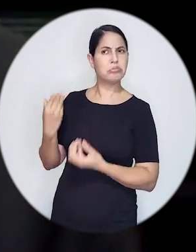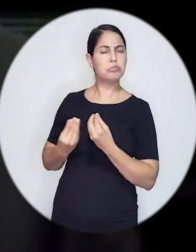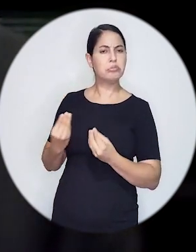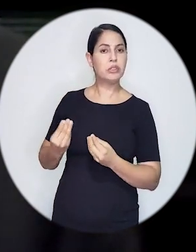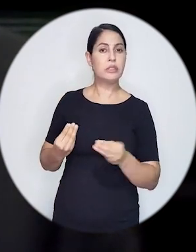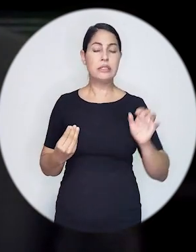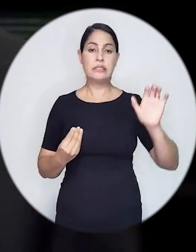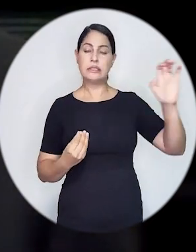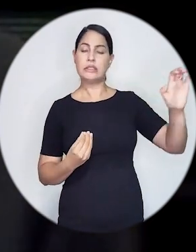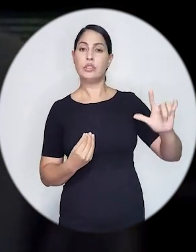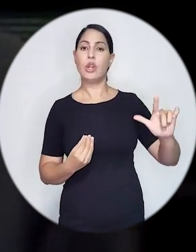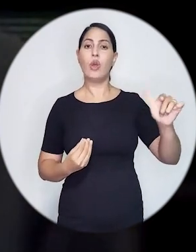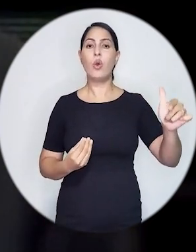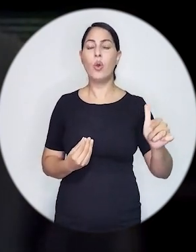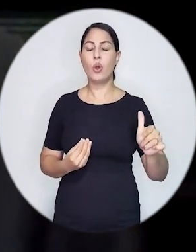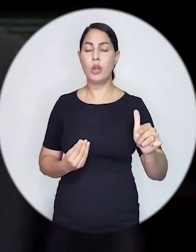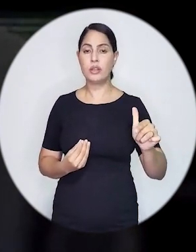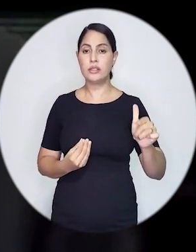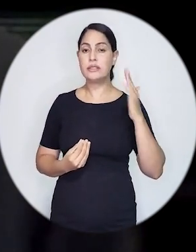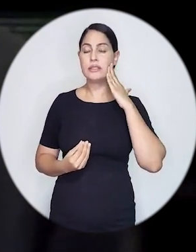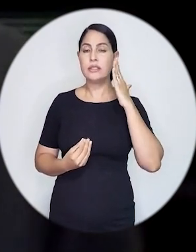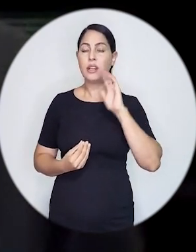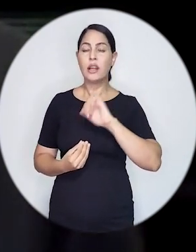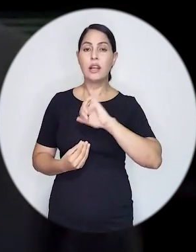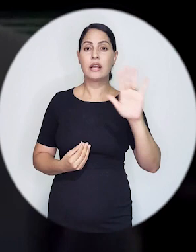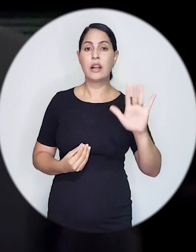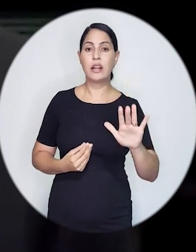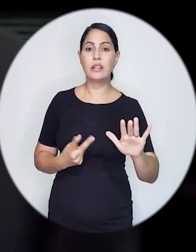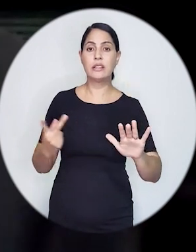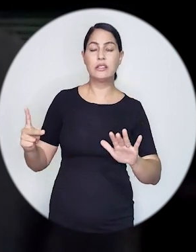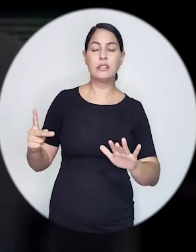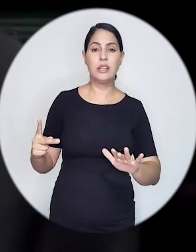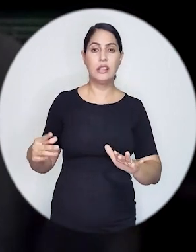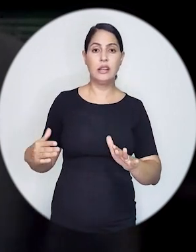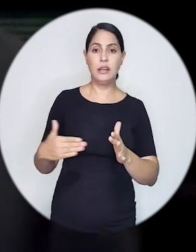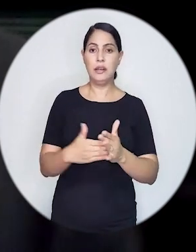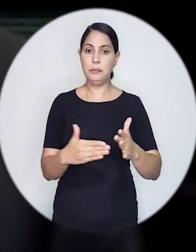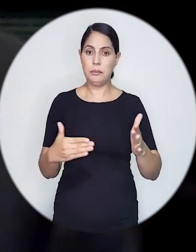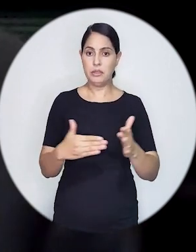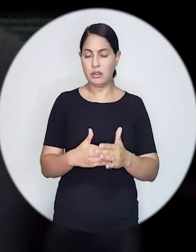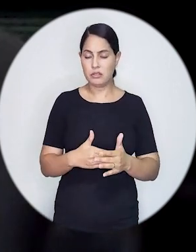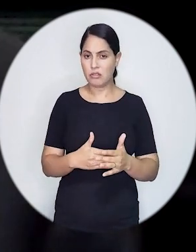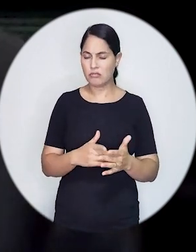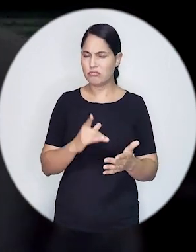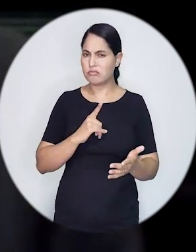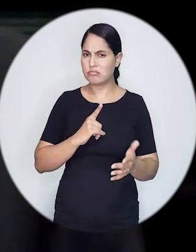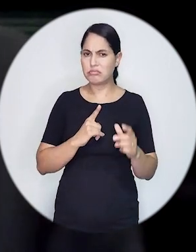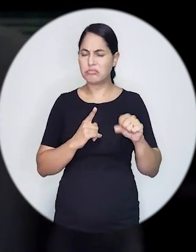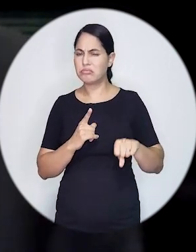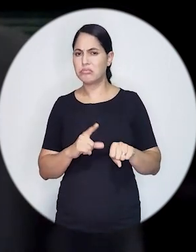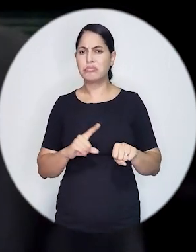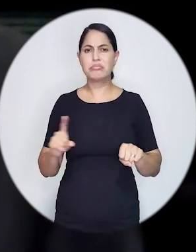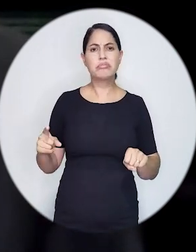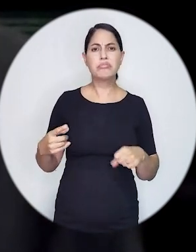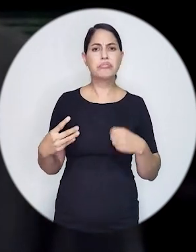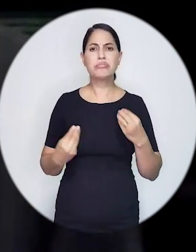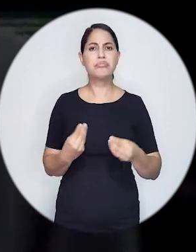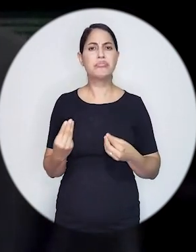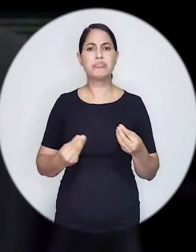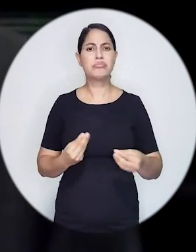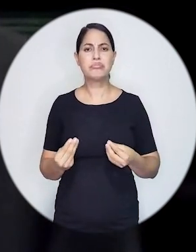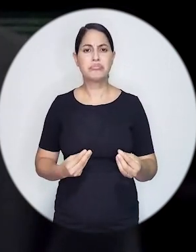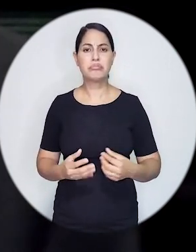para uma outra seccional saber se há uma limitação de acesso ao advogado, a atuação